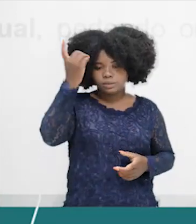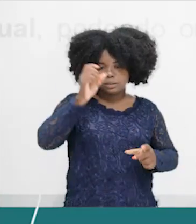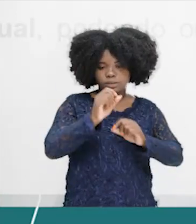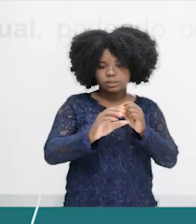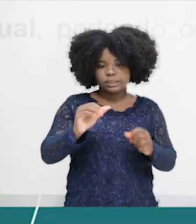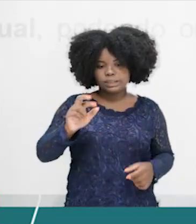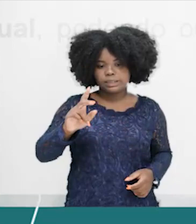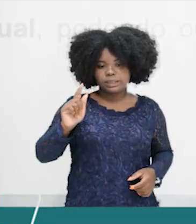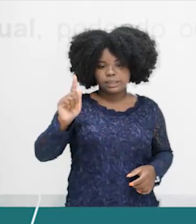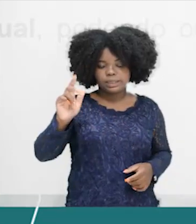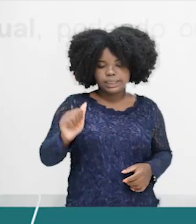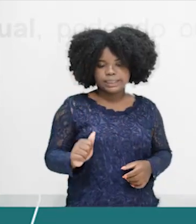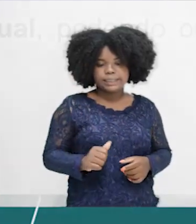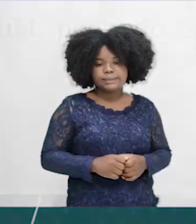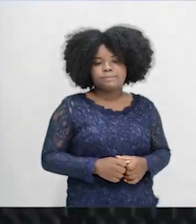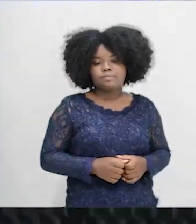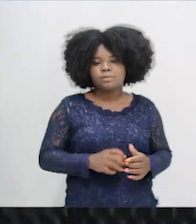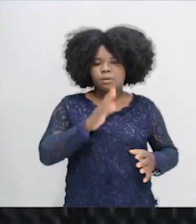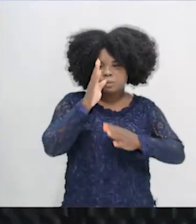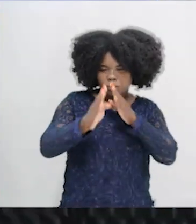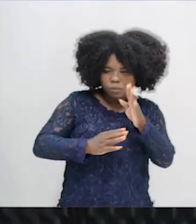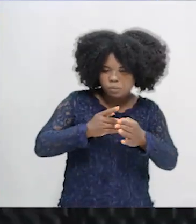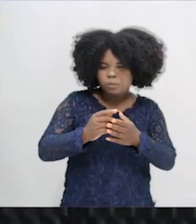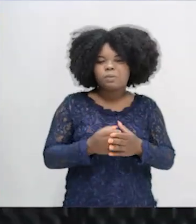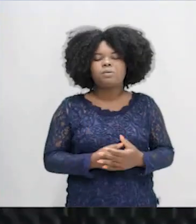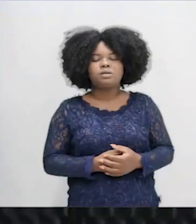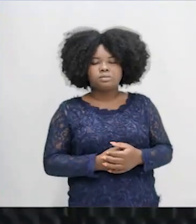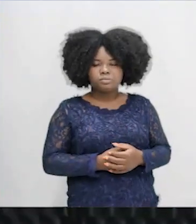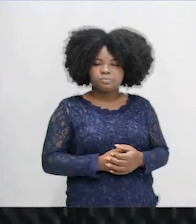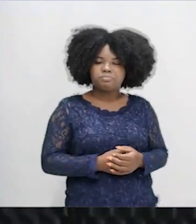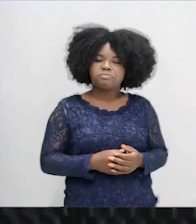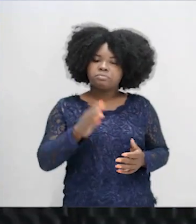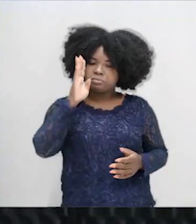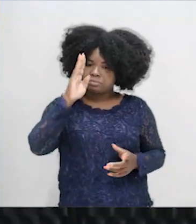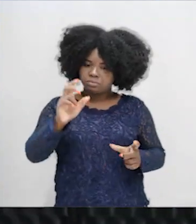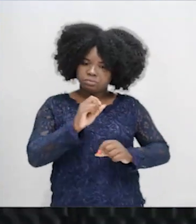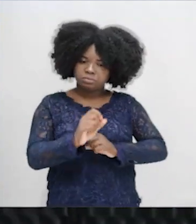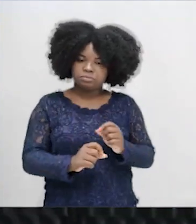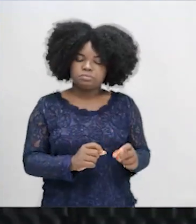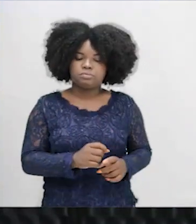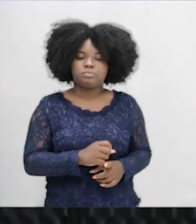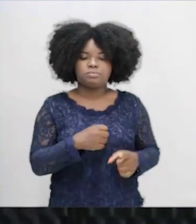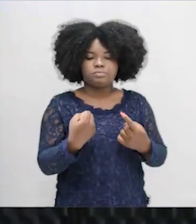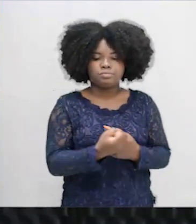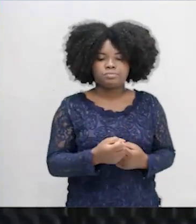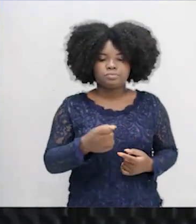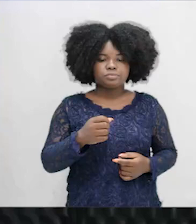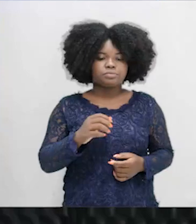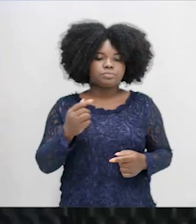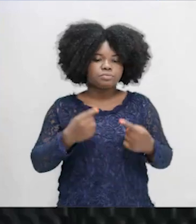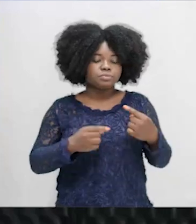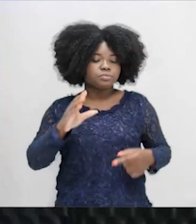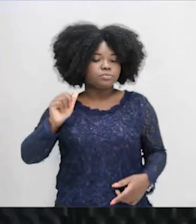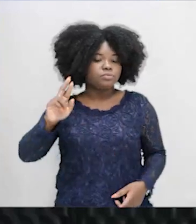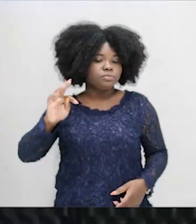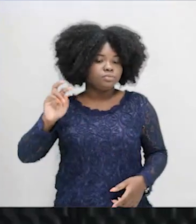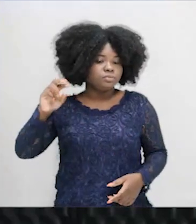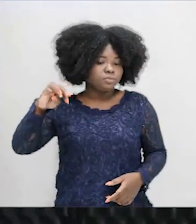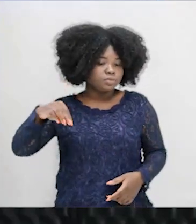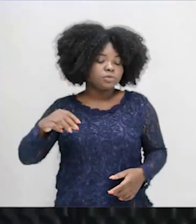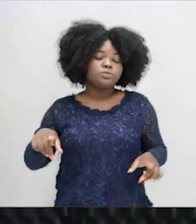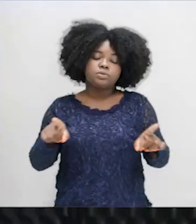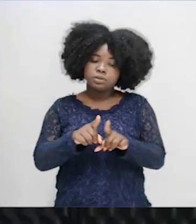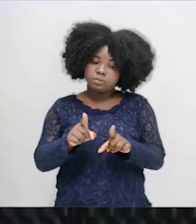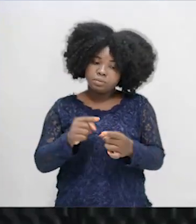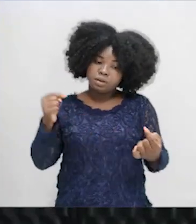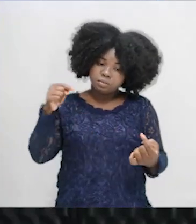palavra significa carga. É um exagero, é uma sátira, é um deboche, principalmente com uma visão social e política. O cartoon, ele tem a